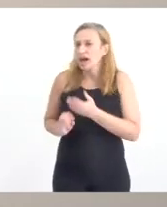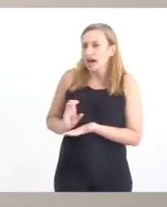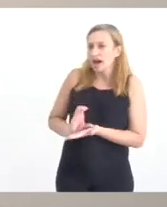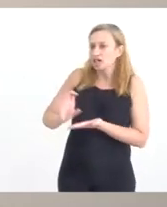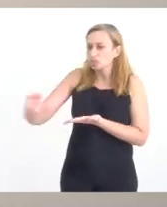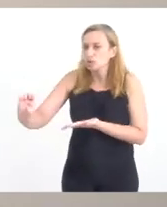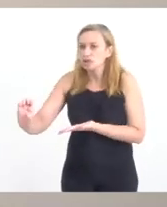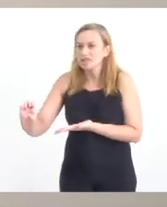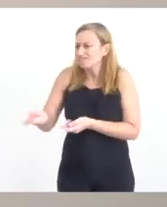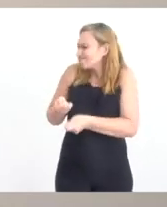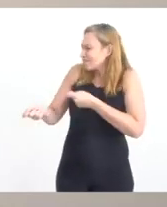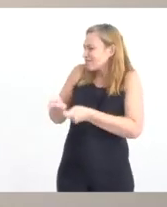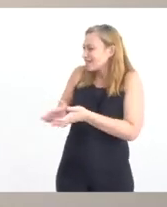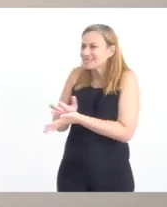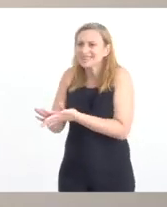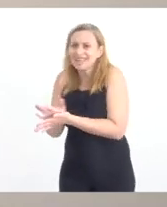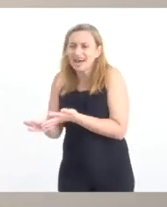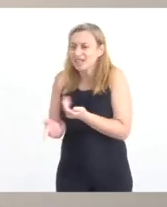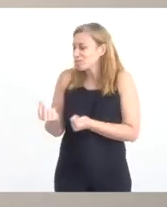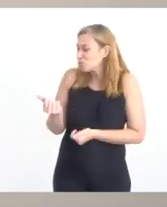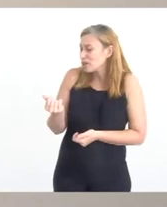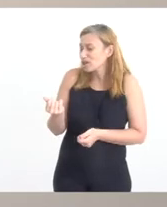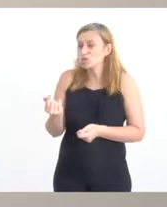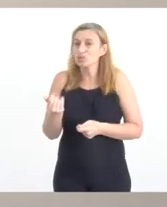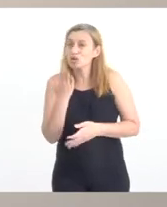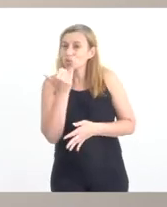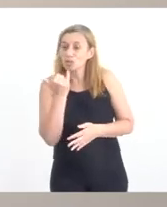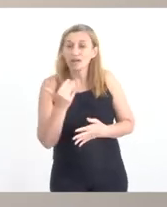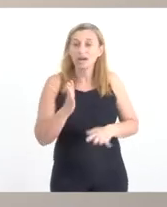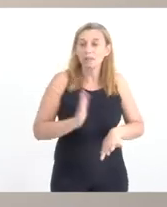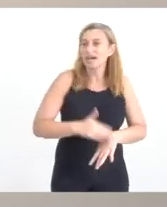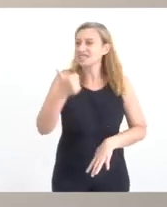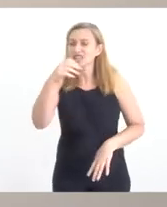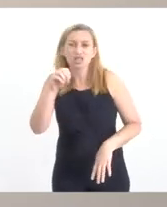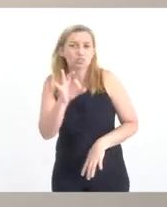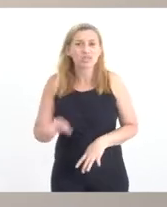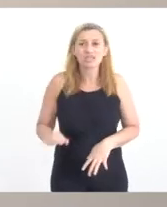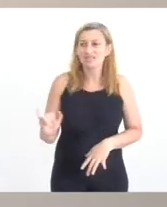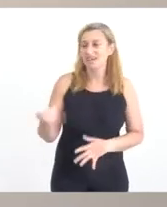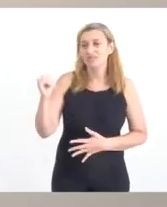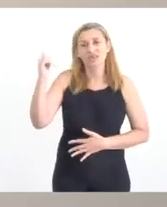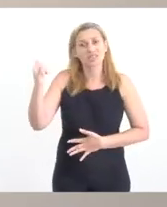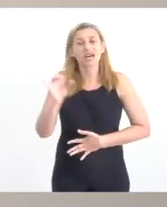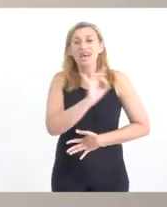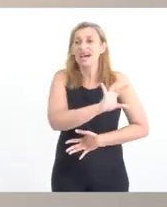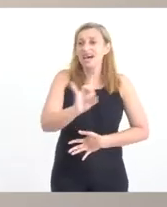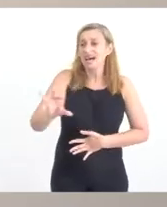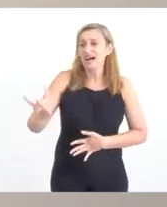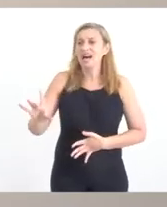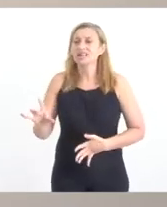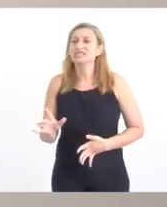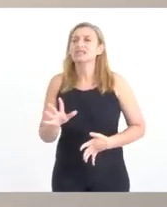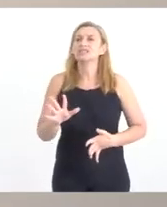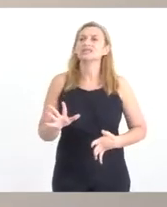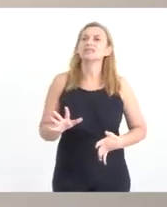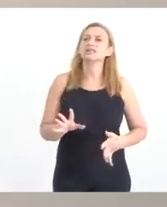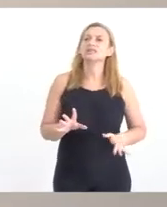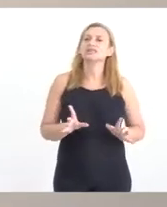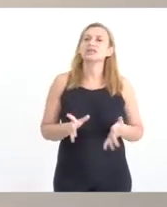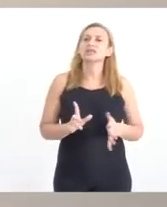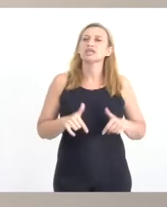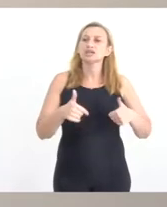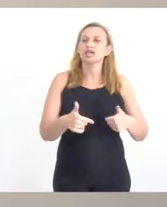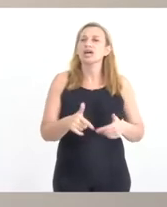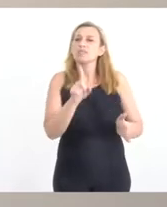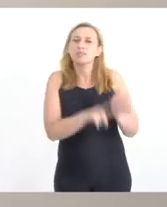de não ter regulação nenhuma sobre o preço dos alimentos Olha a inflação mais de 10 porcento gente cada cada ponto percentual da inflação é